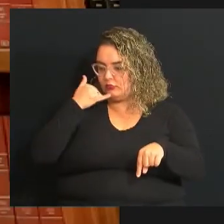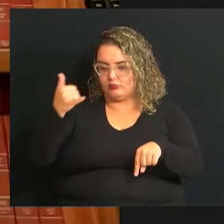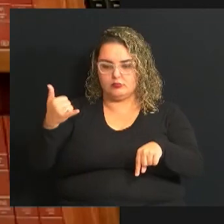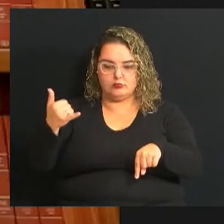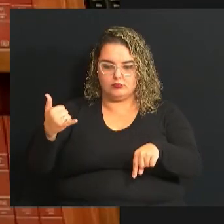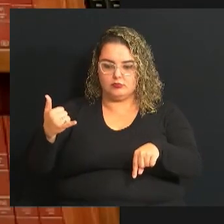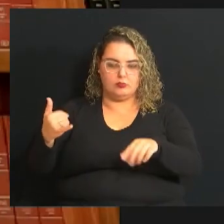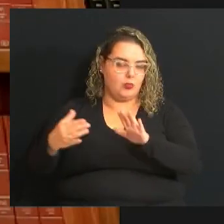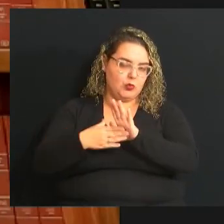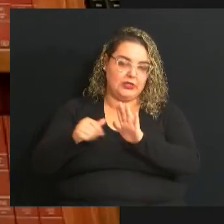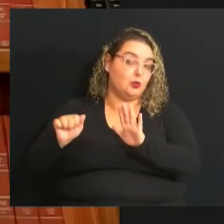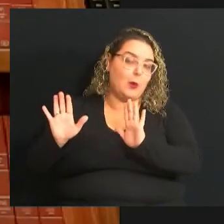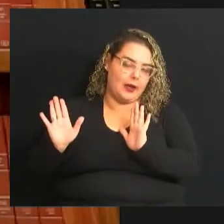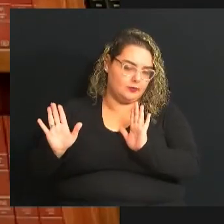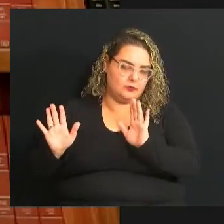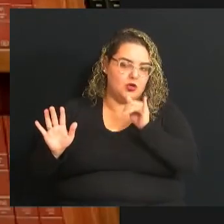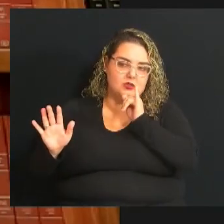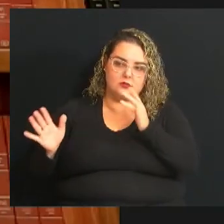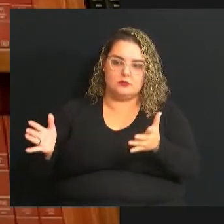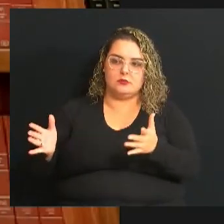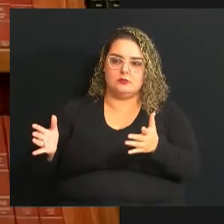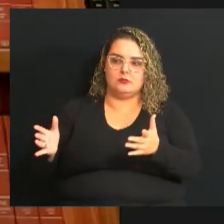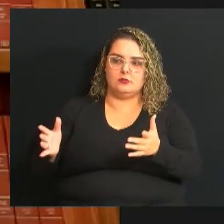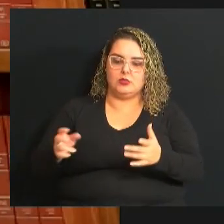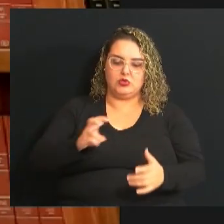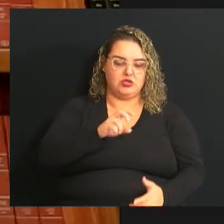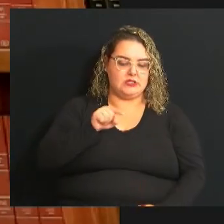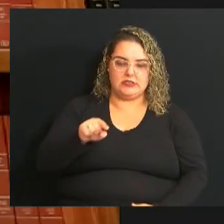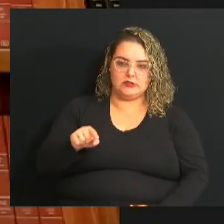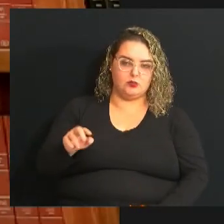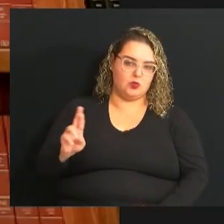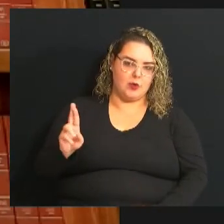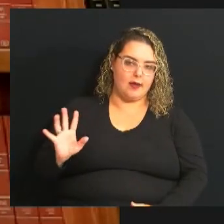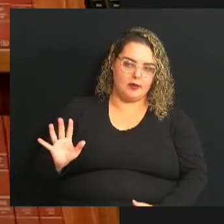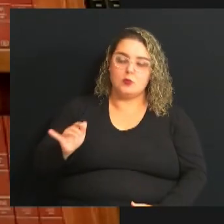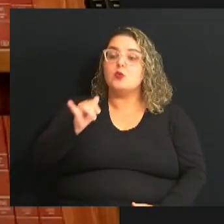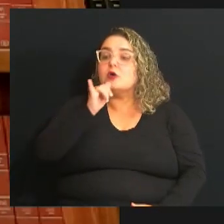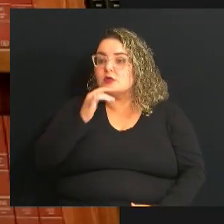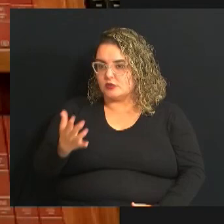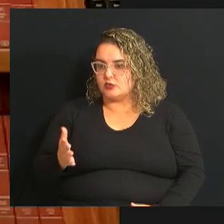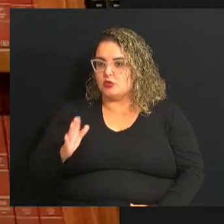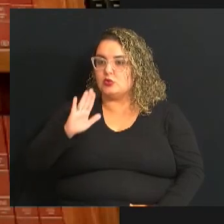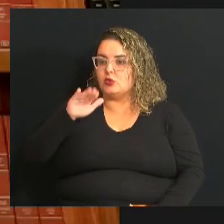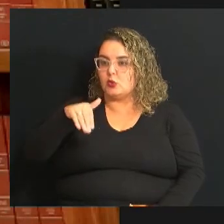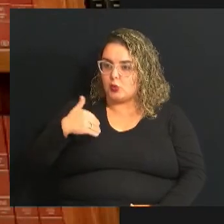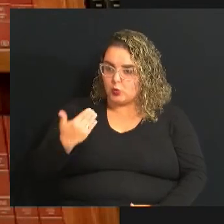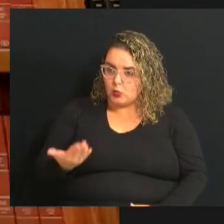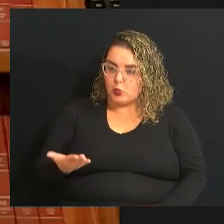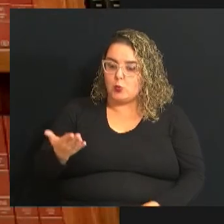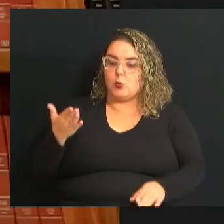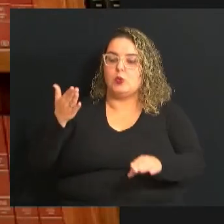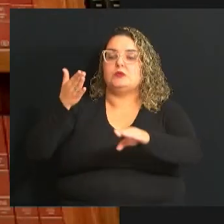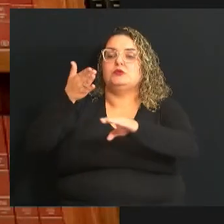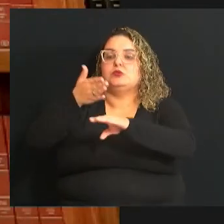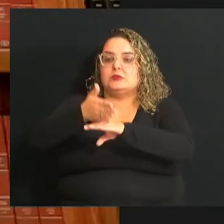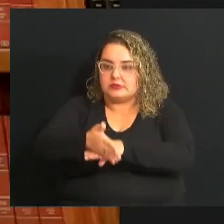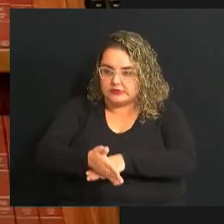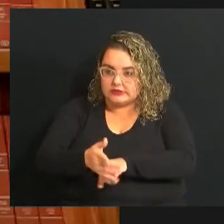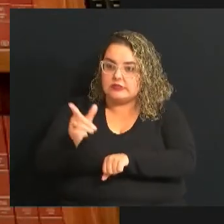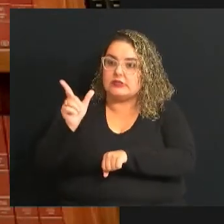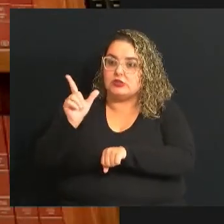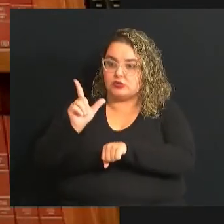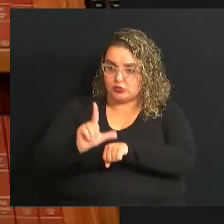para a gente entender melhor. Olha só esse esquema vacinal. De 30 de outubro a 5 de novembro, foram